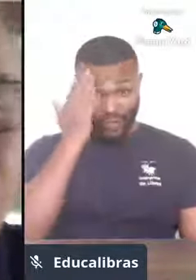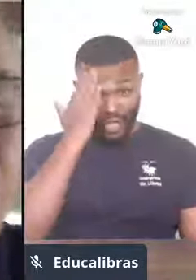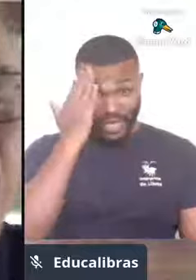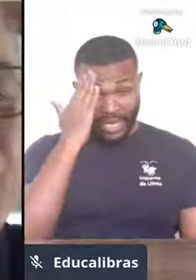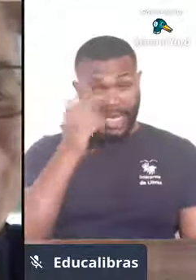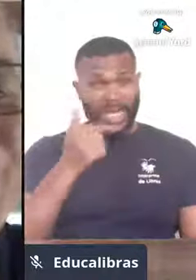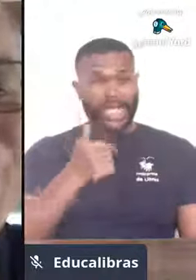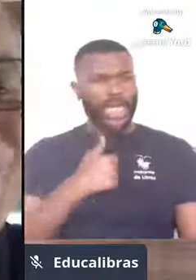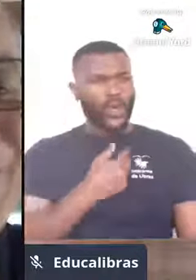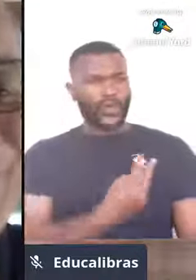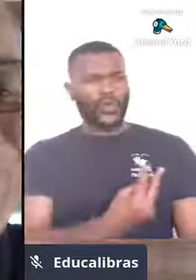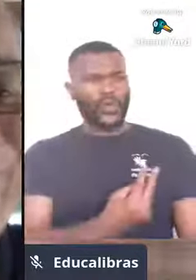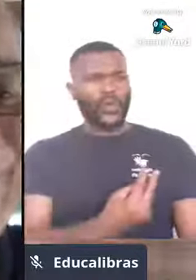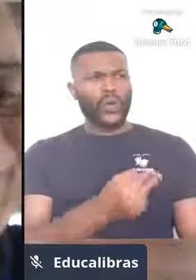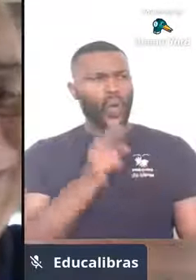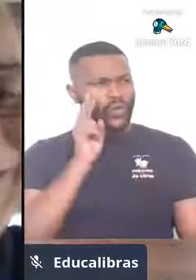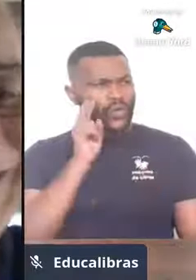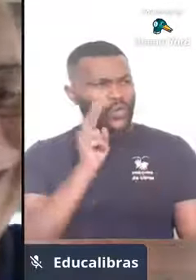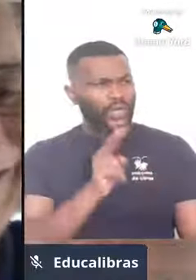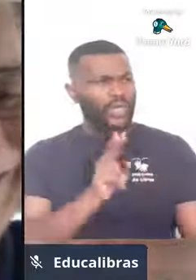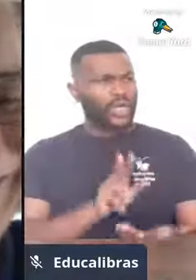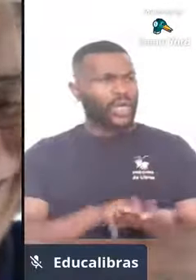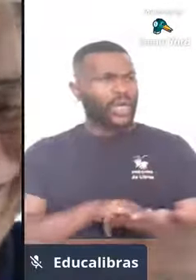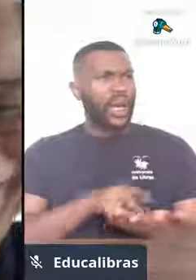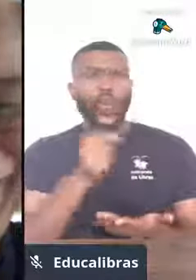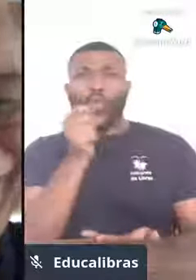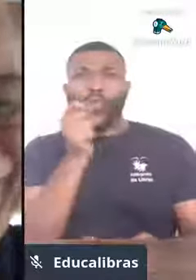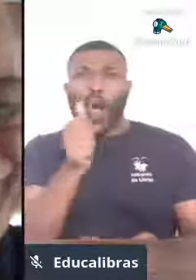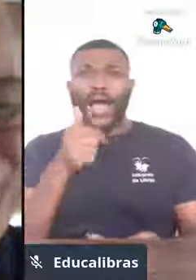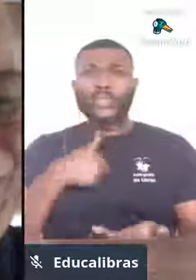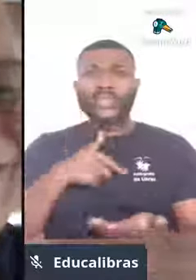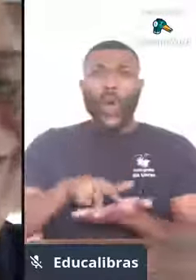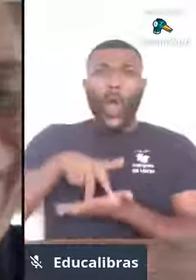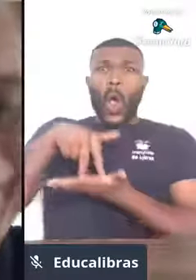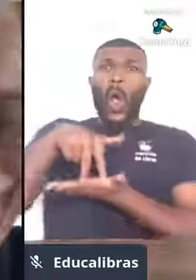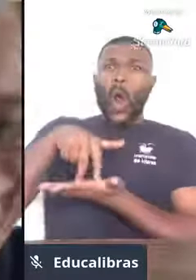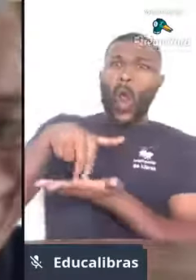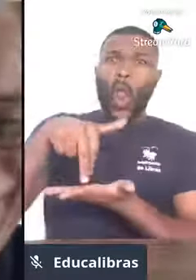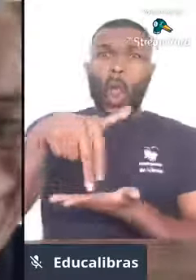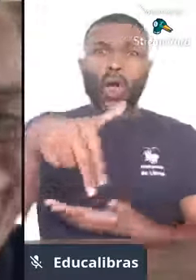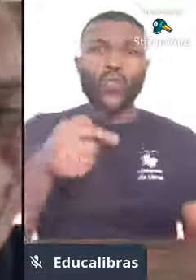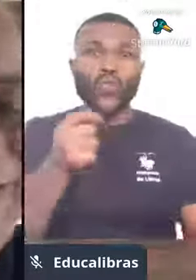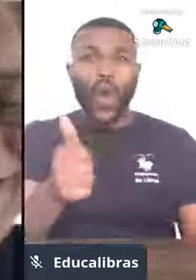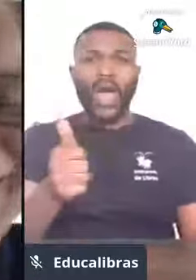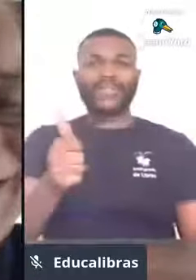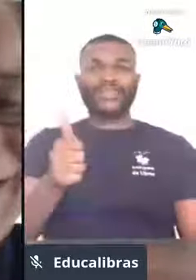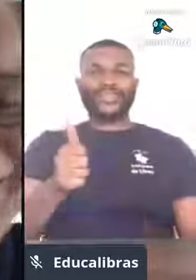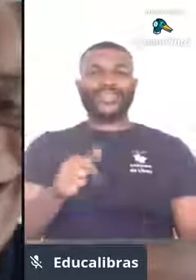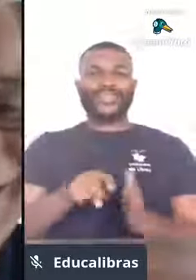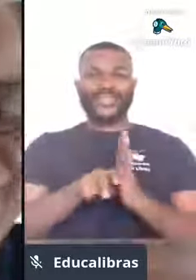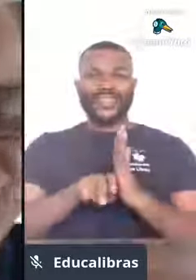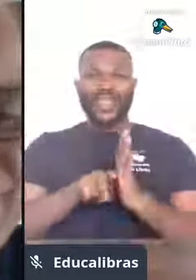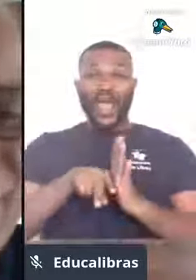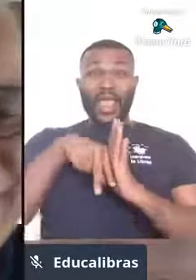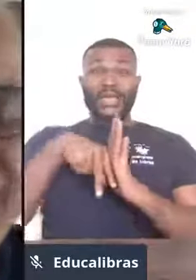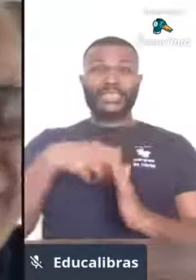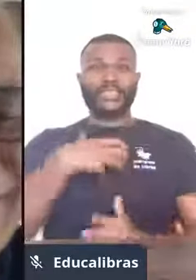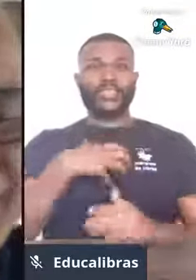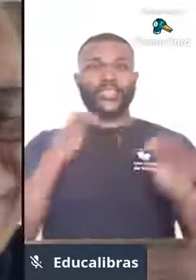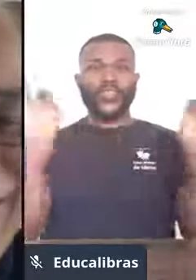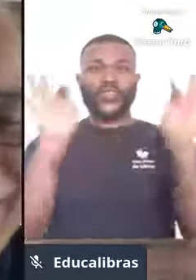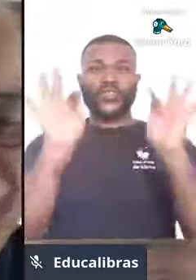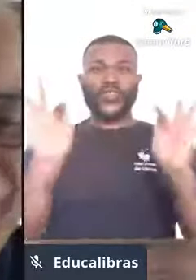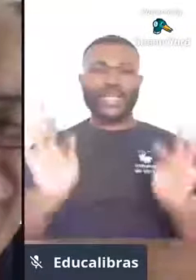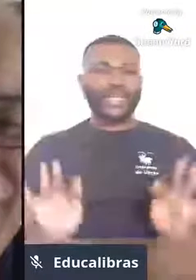O pessoal disse que não tinha cura para a paraplegia. Quase andei. A felicidade era tanta, mas a felicidade